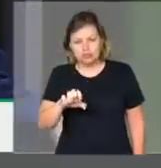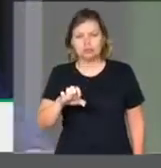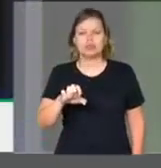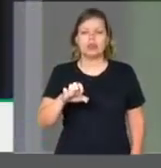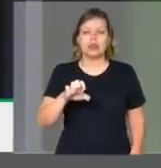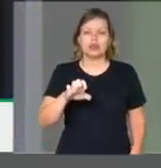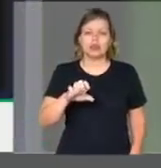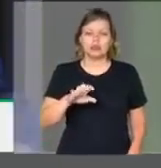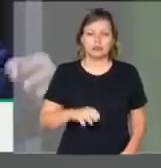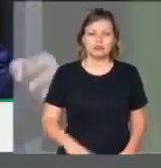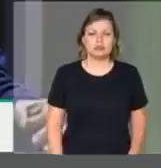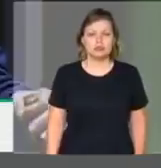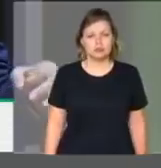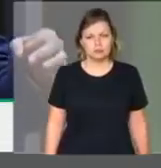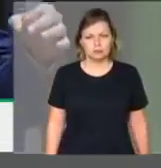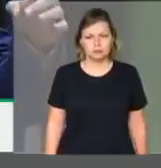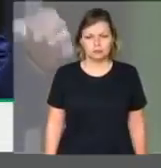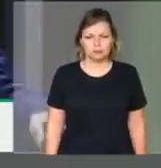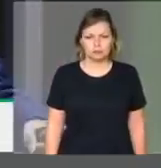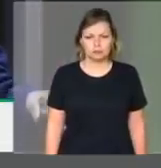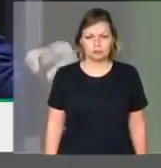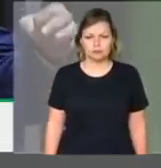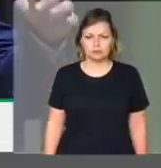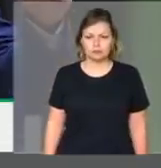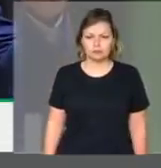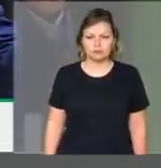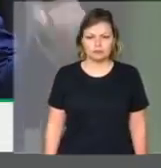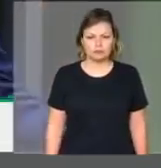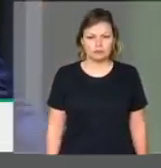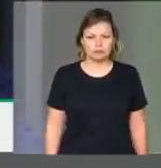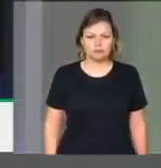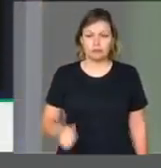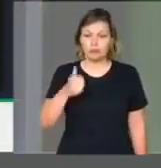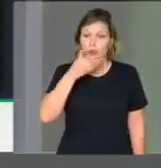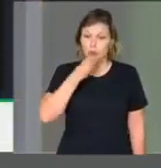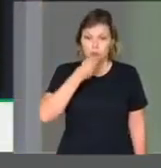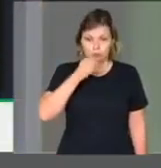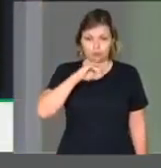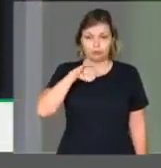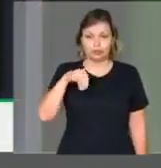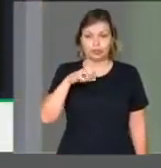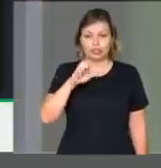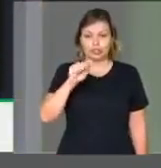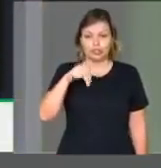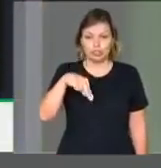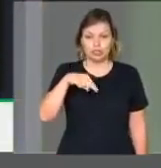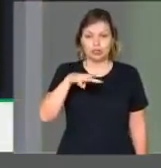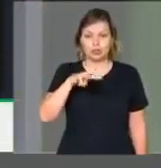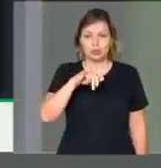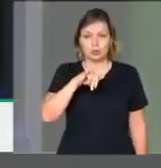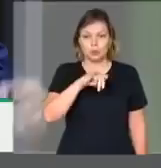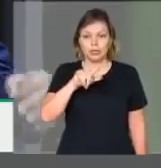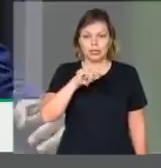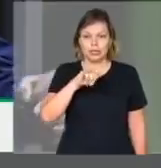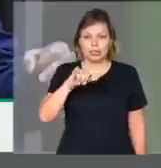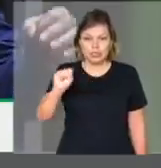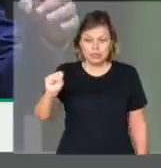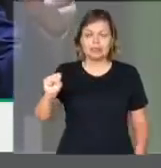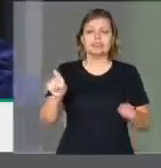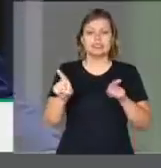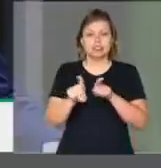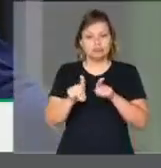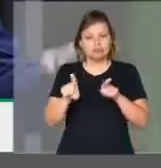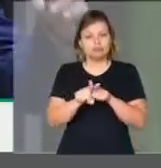de vida do nosso companheiro Jean Willis e a luta de vida da